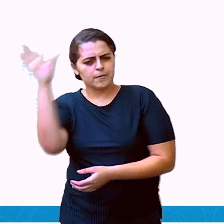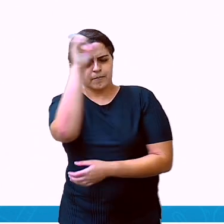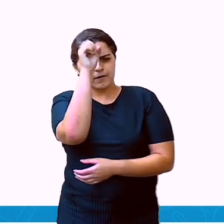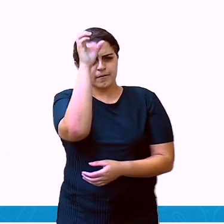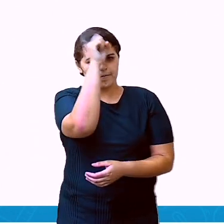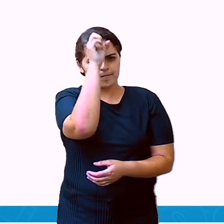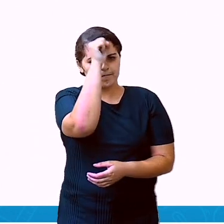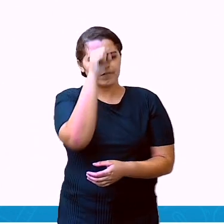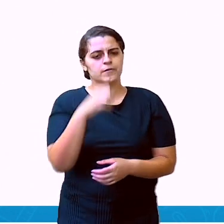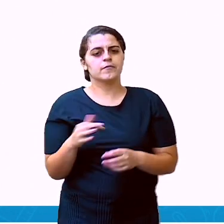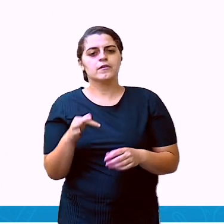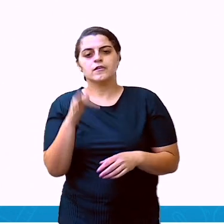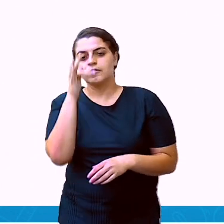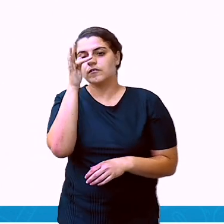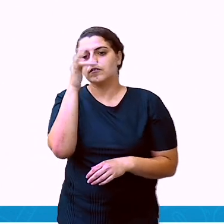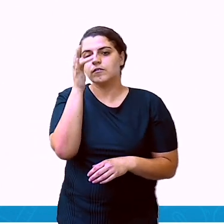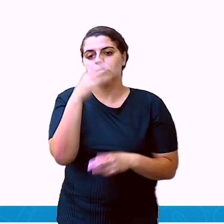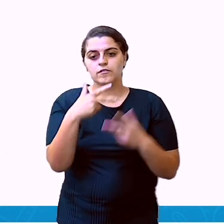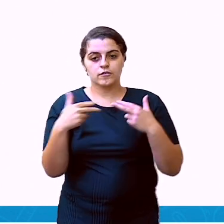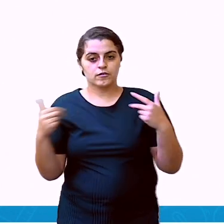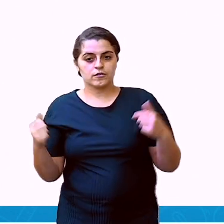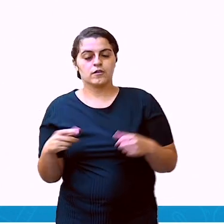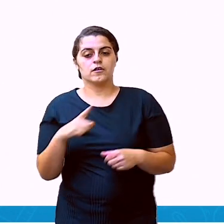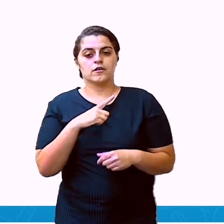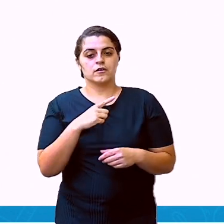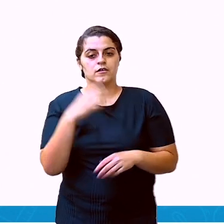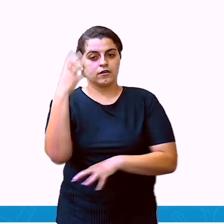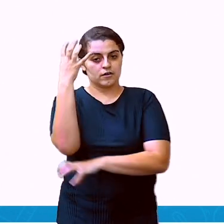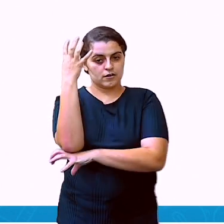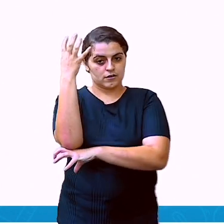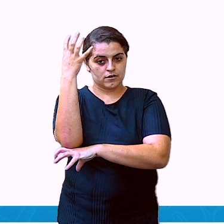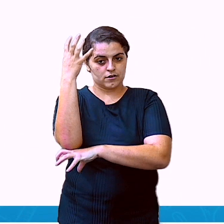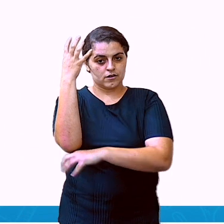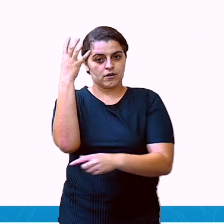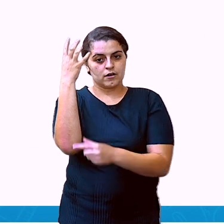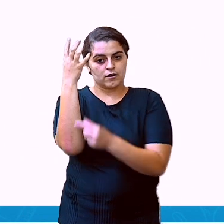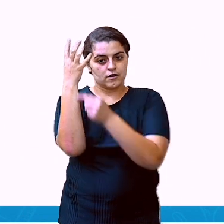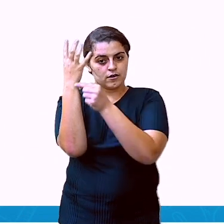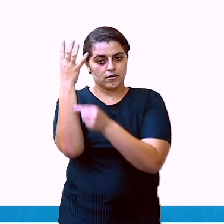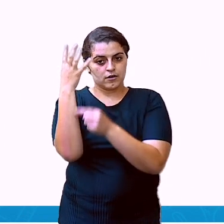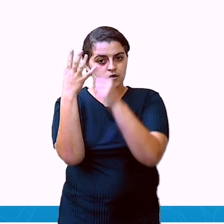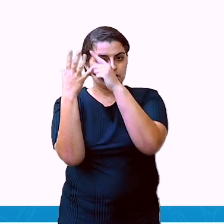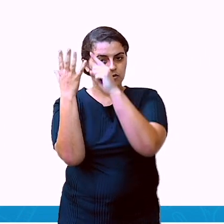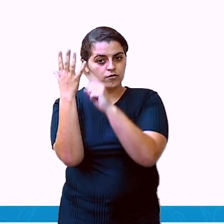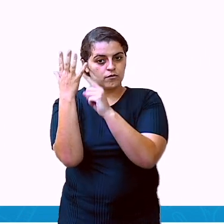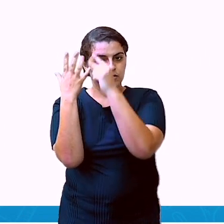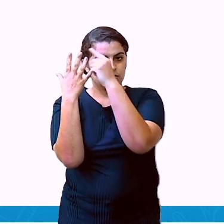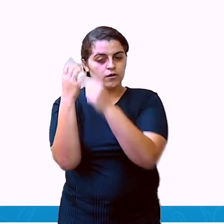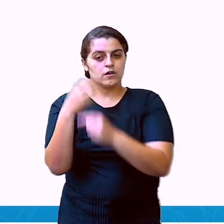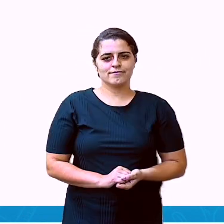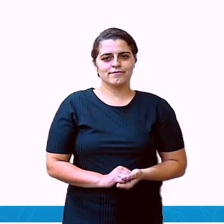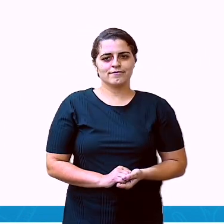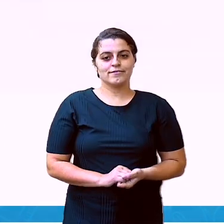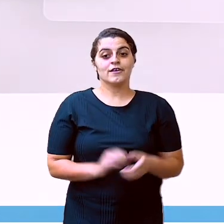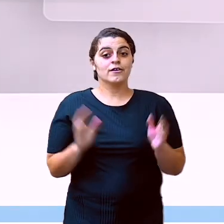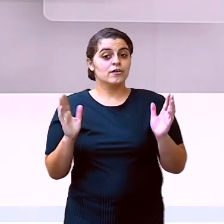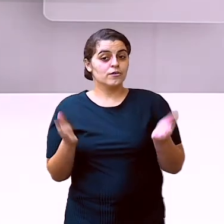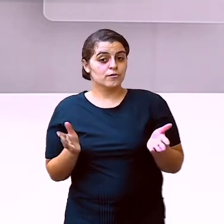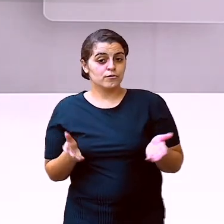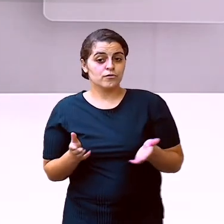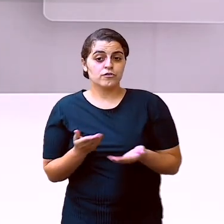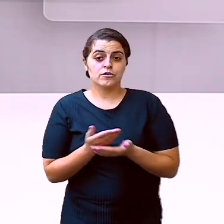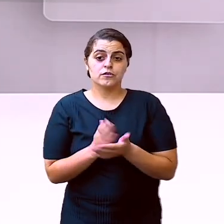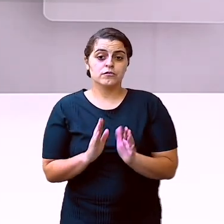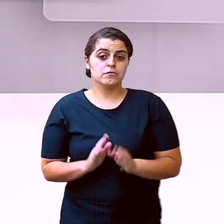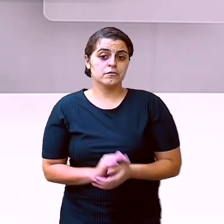Aprendemos que as plantas possuem raiz, caule, folhas e frutos. E hoje